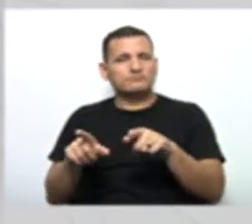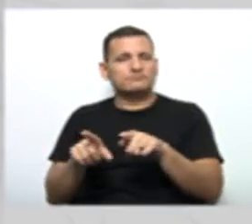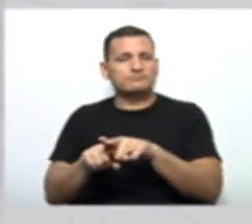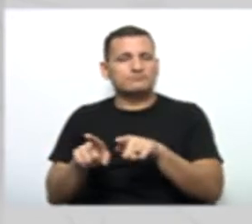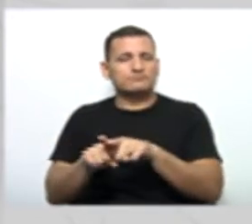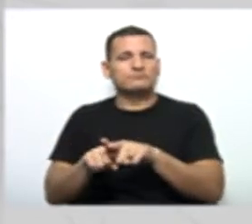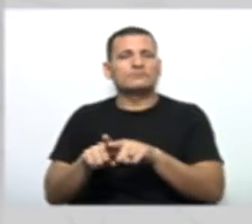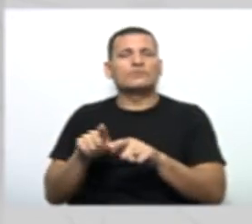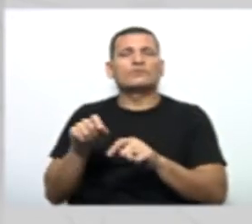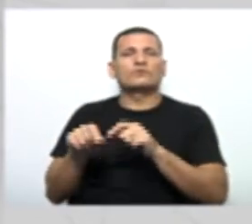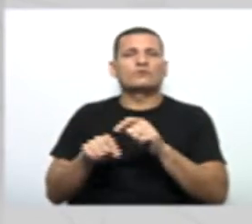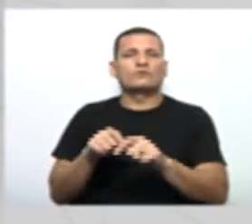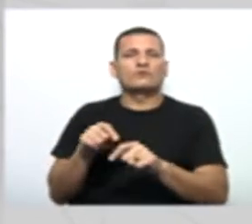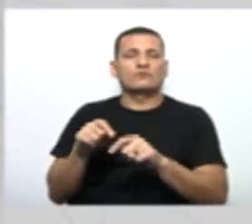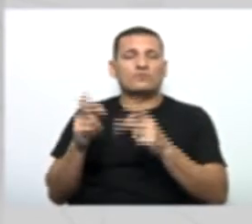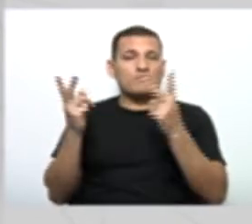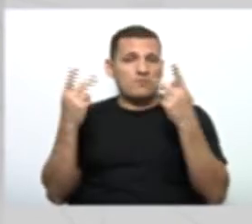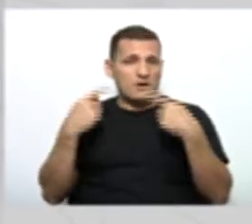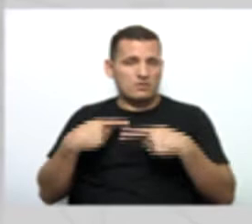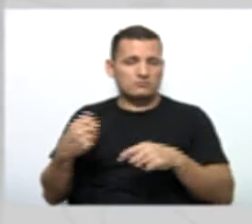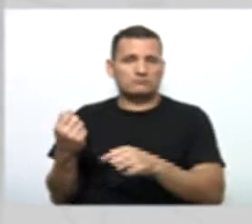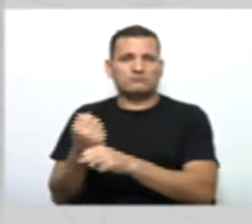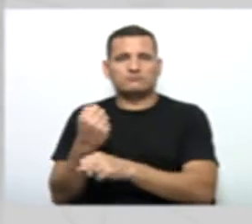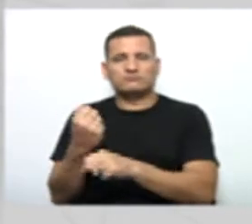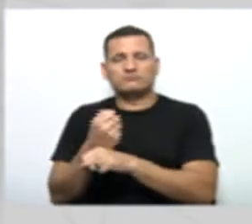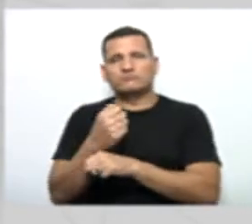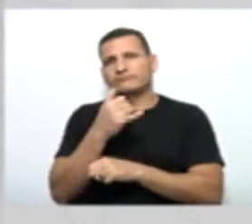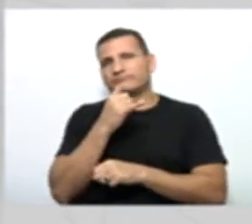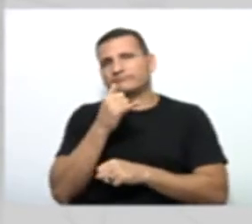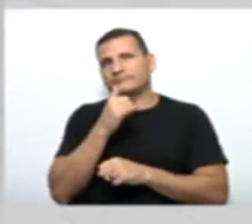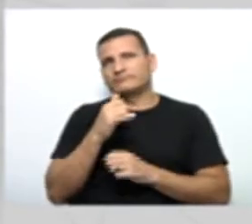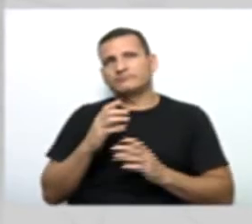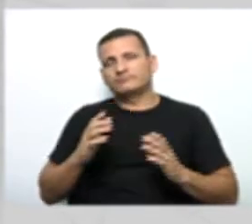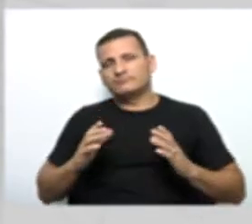aquilo que o homem construiu, como por exemplo, cidades,